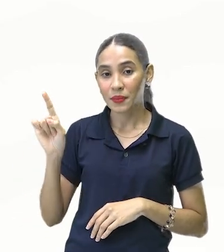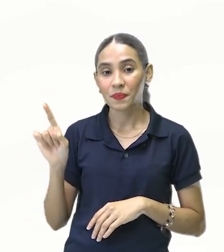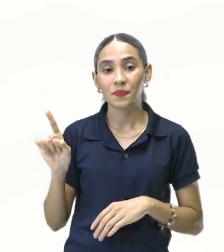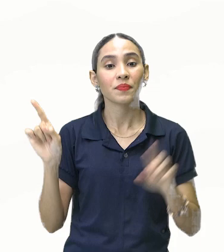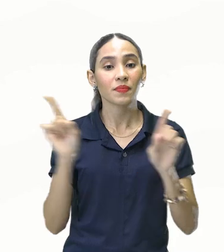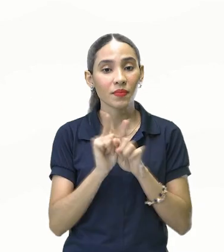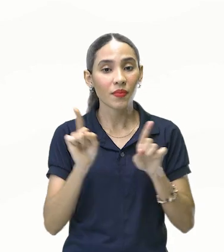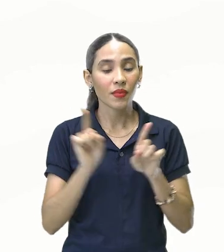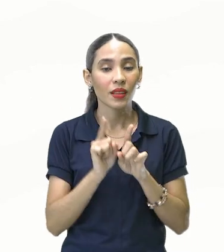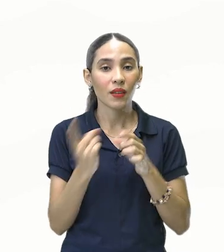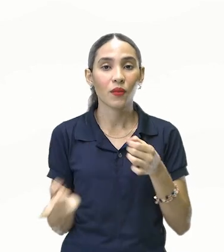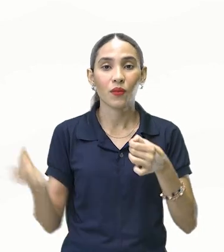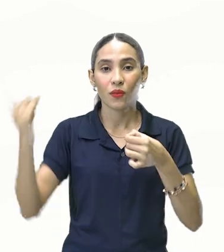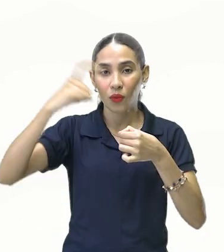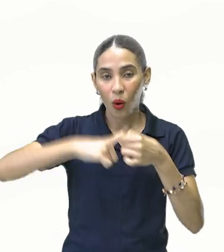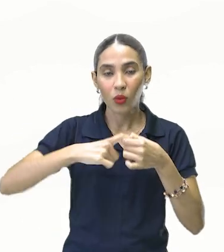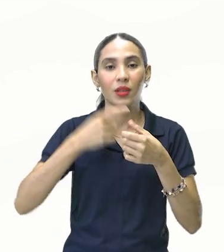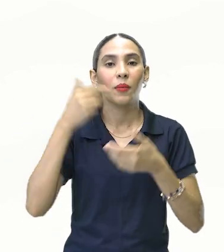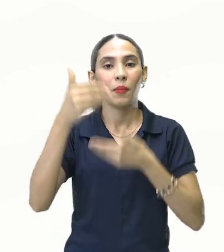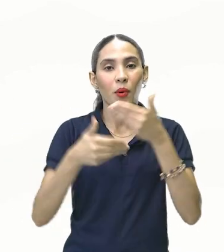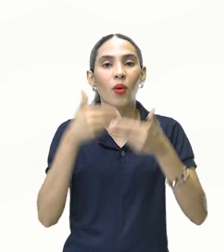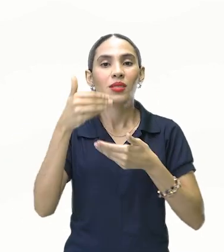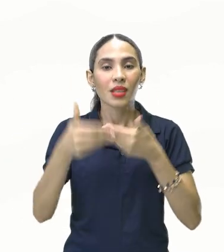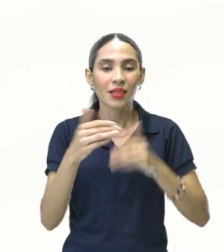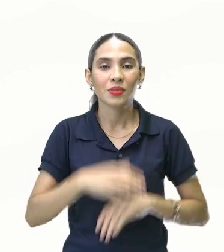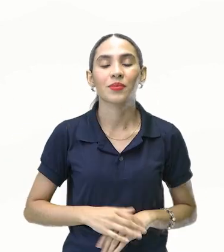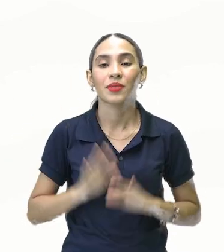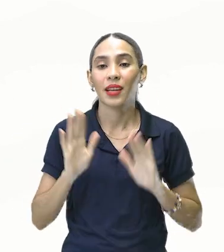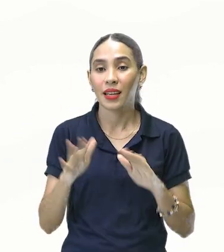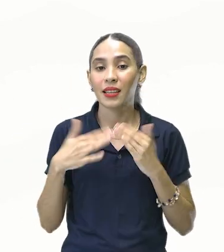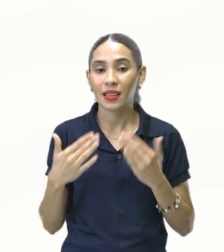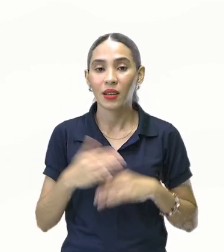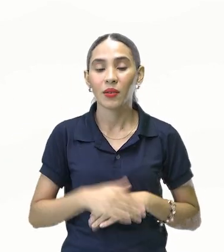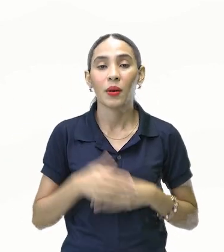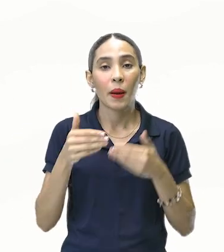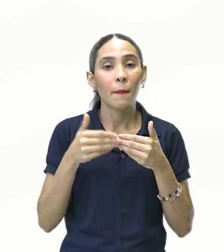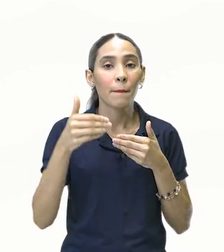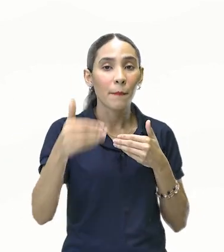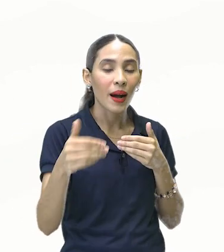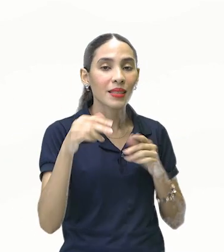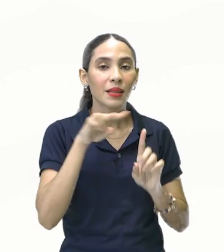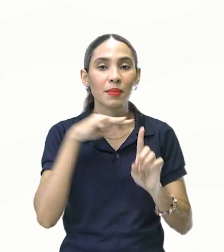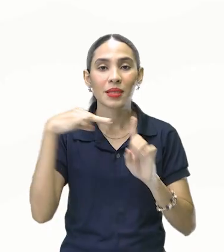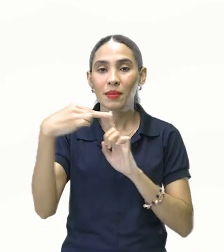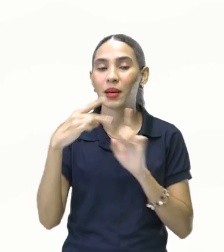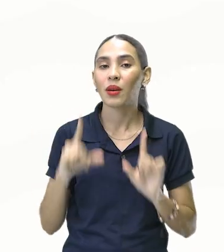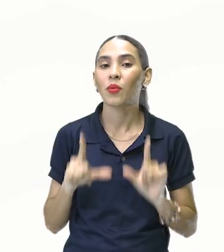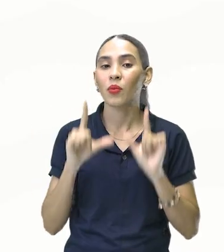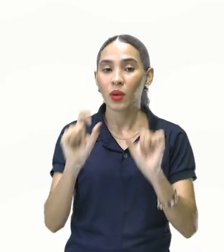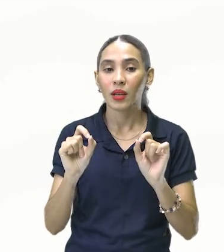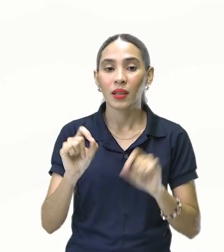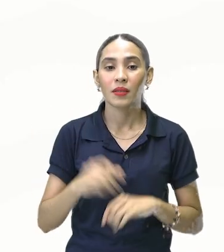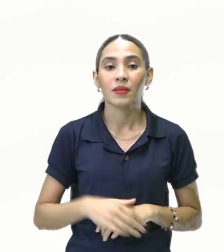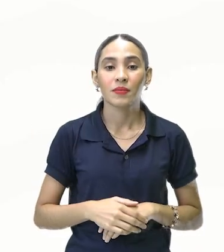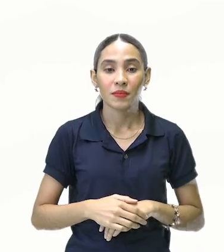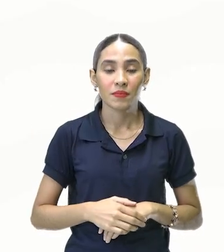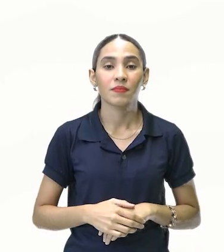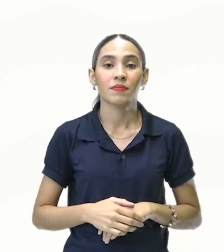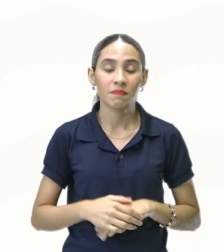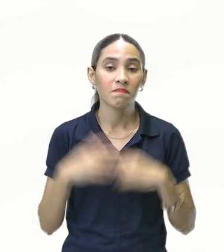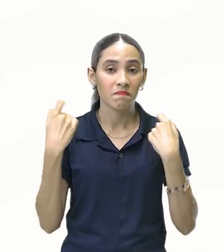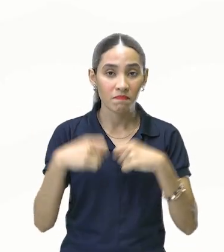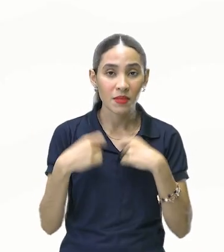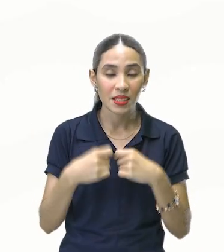assim, volta o processo. Então, eu passo a enxergar que é cíclico, né? Eu